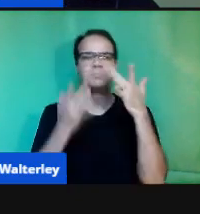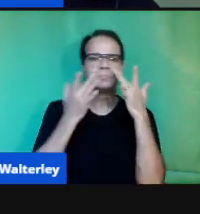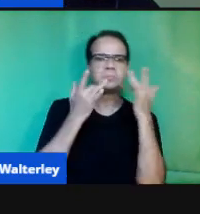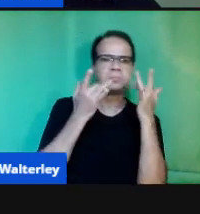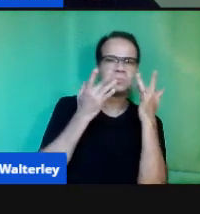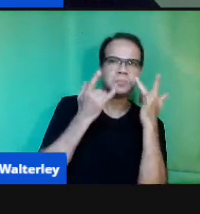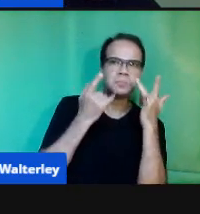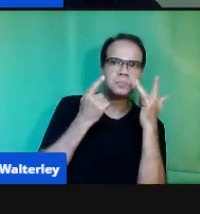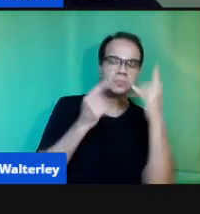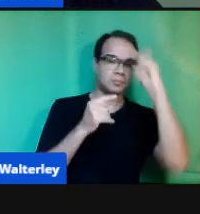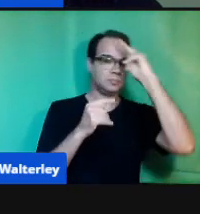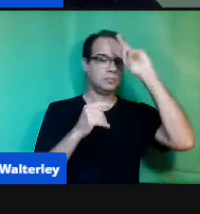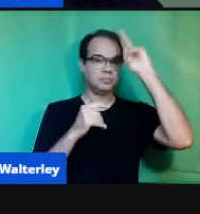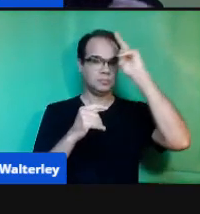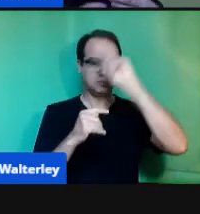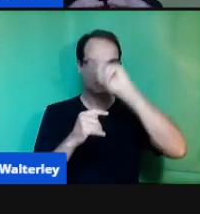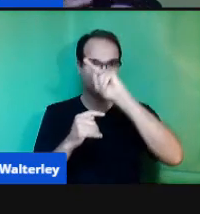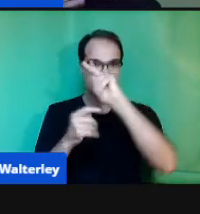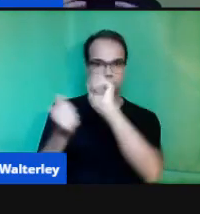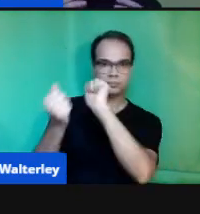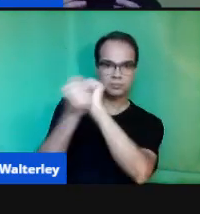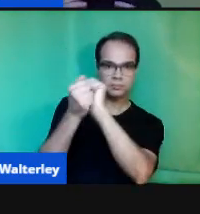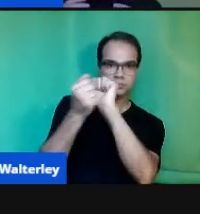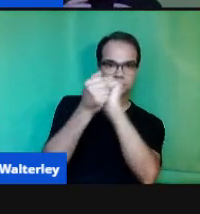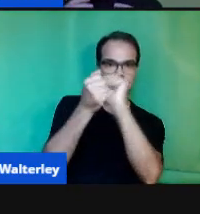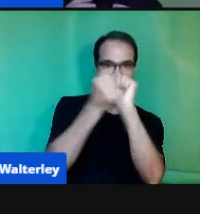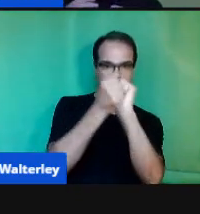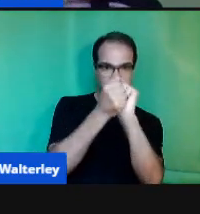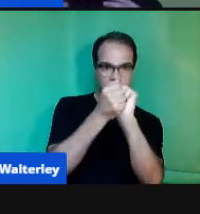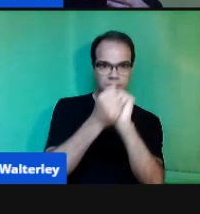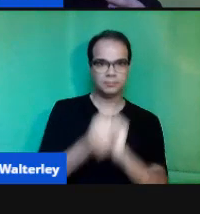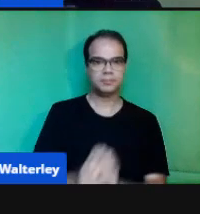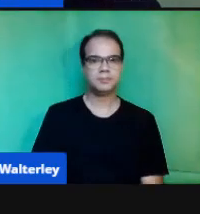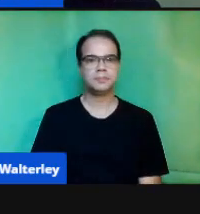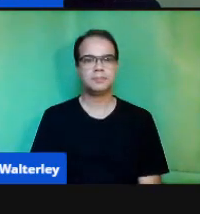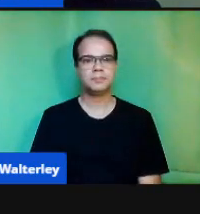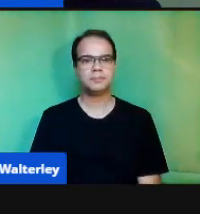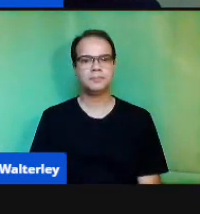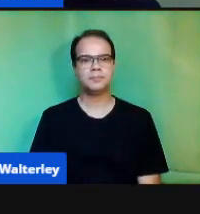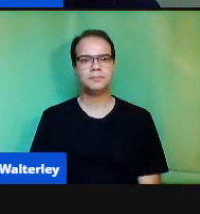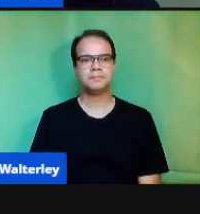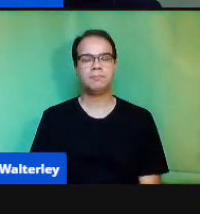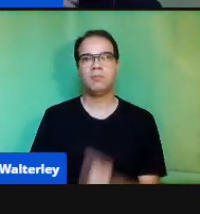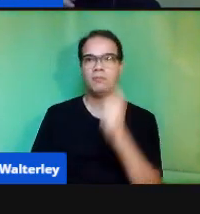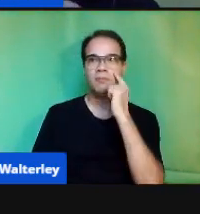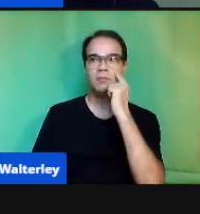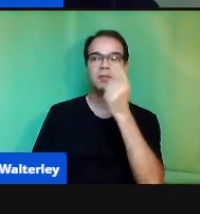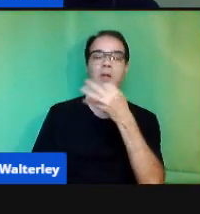questões históricas. Ele expõe o ponto de vista